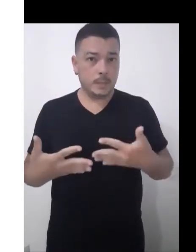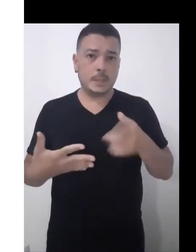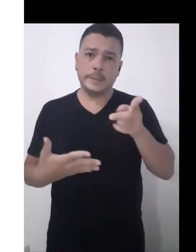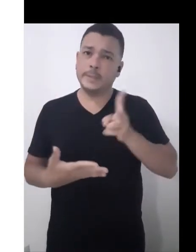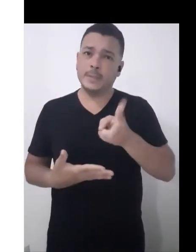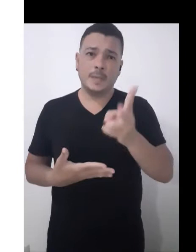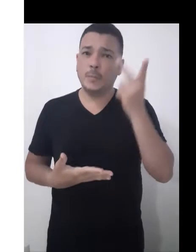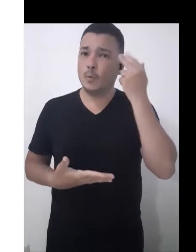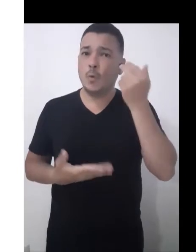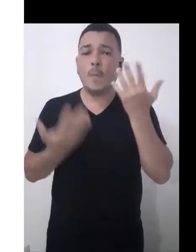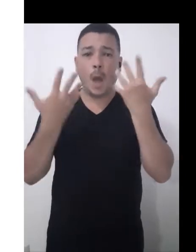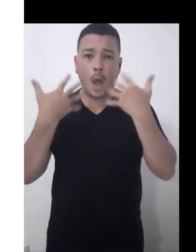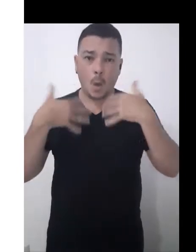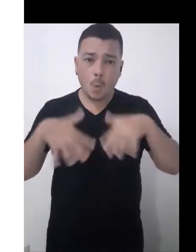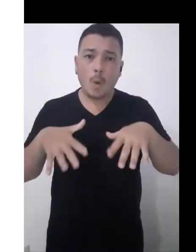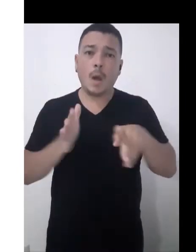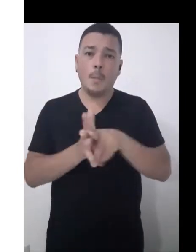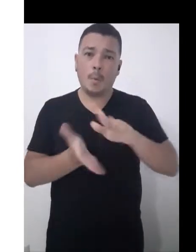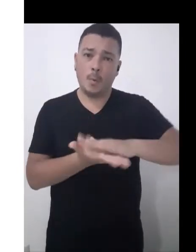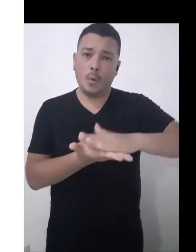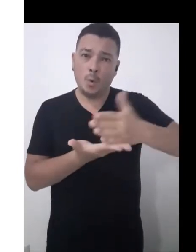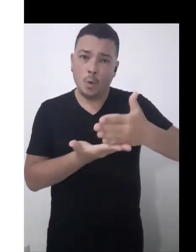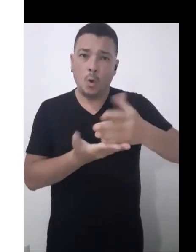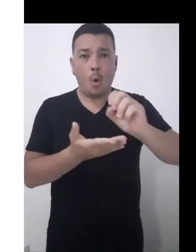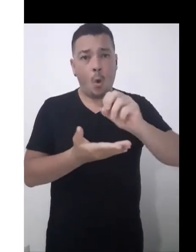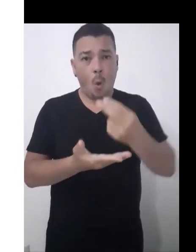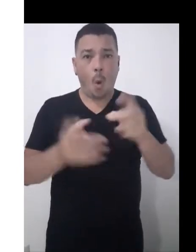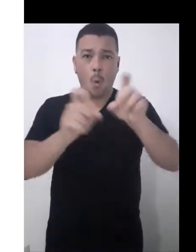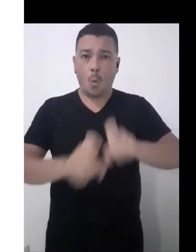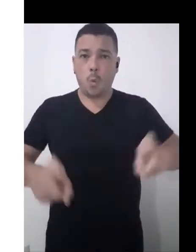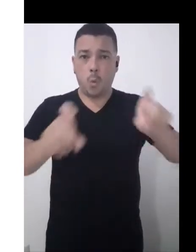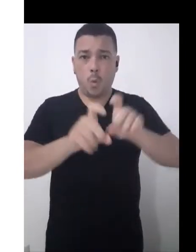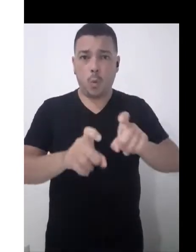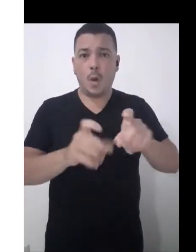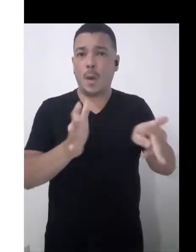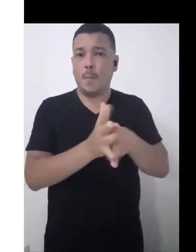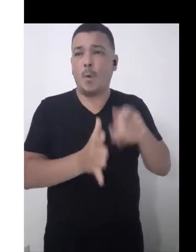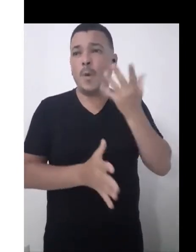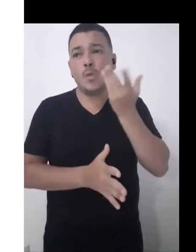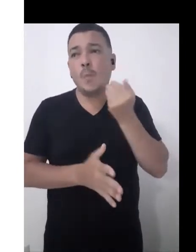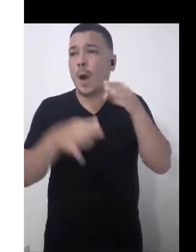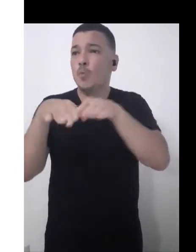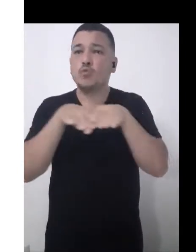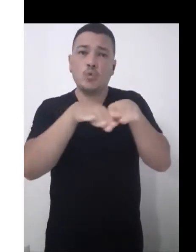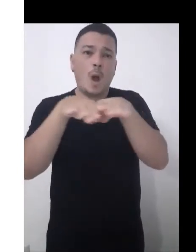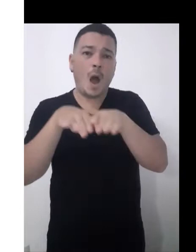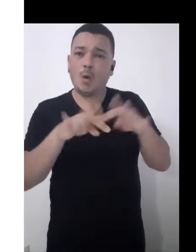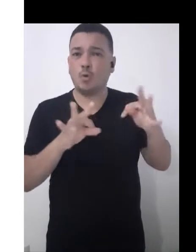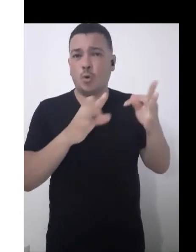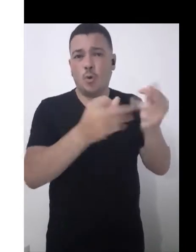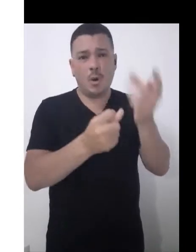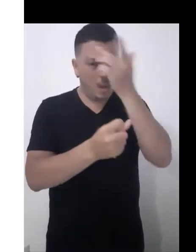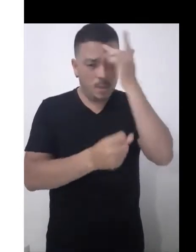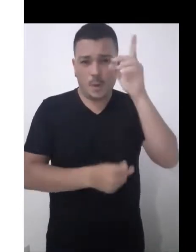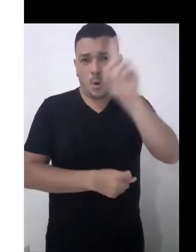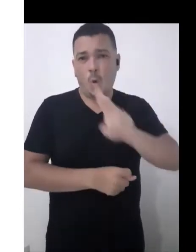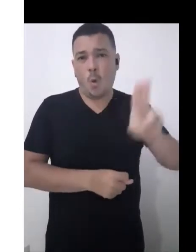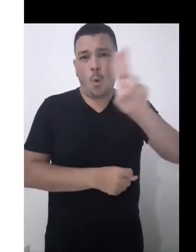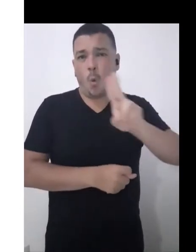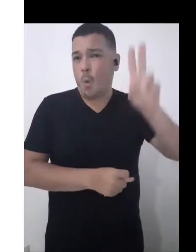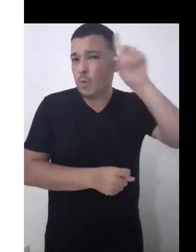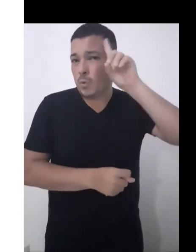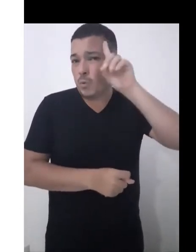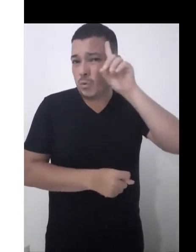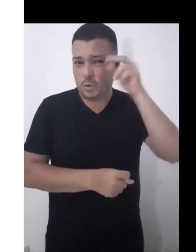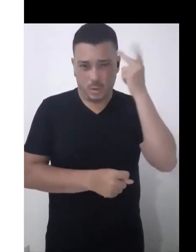mais básico, que é de usuário comum, que é ter um sistema operacional de uso genérico, generalista, para o dia a dia, para uma série de